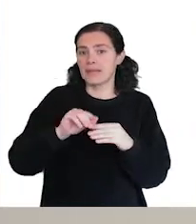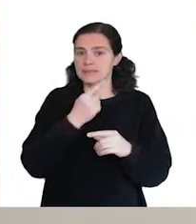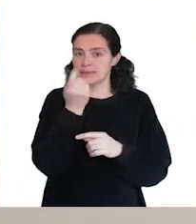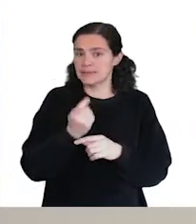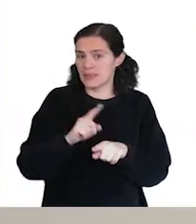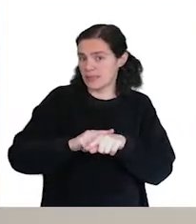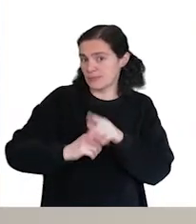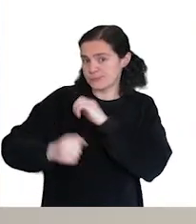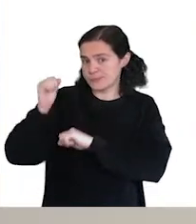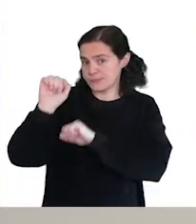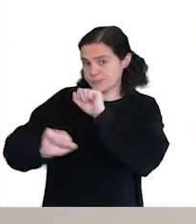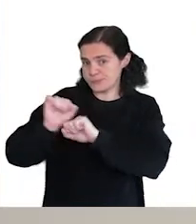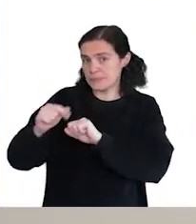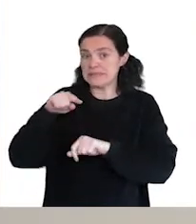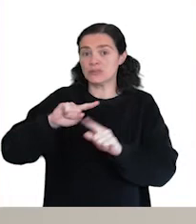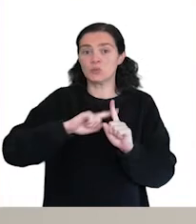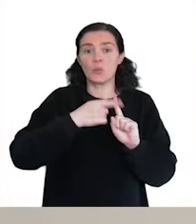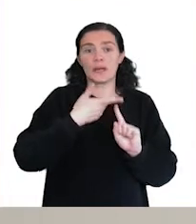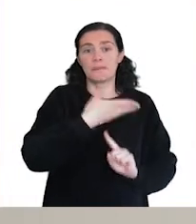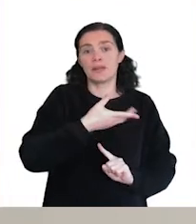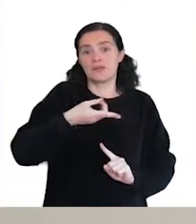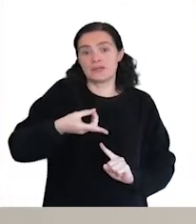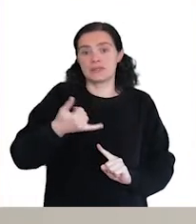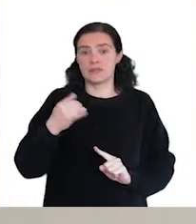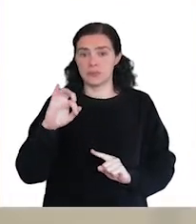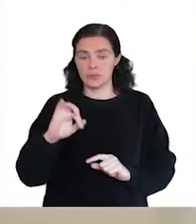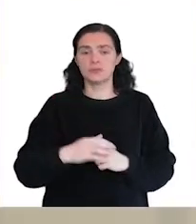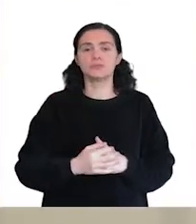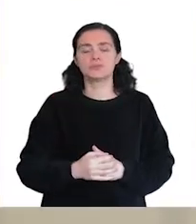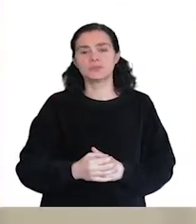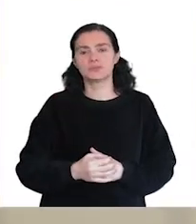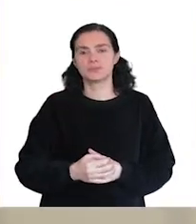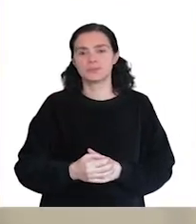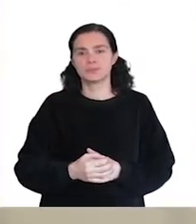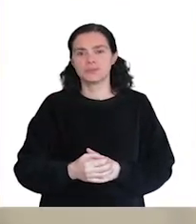Mais um desenho dessa mesma época, desta vez 1928,